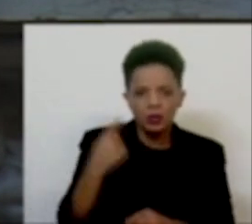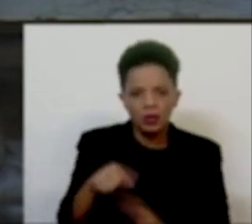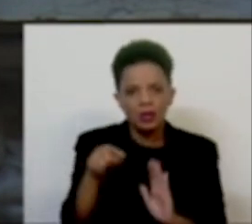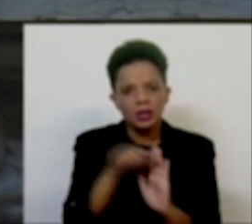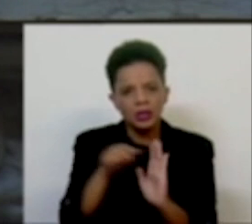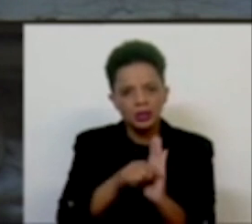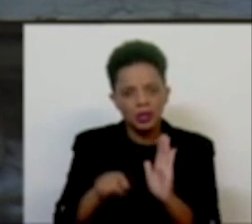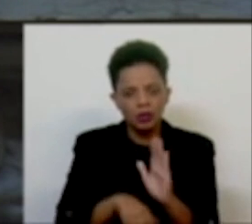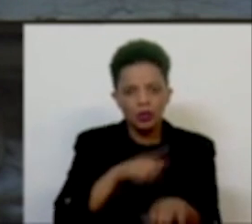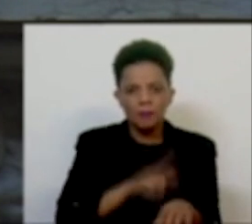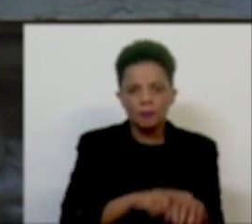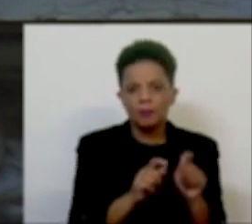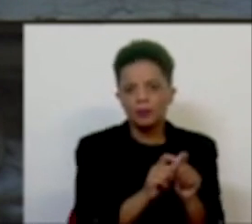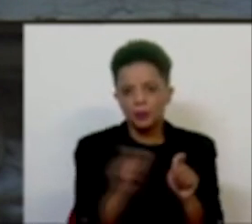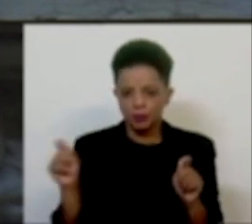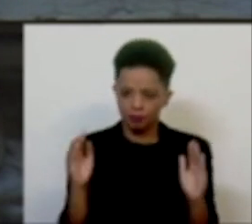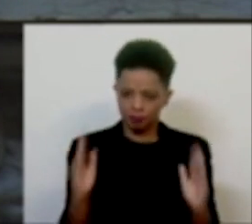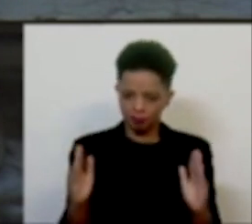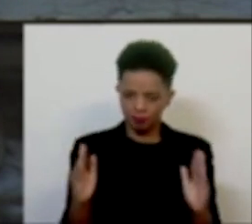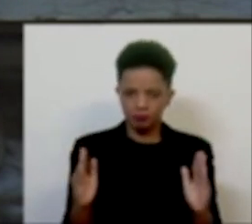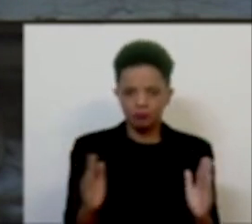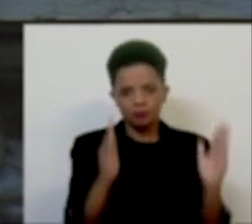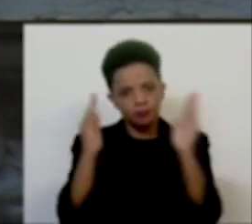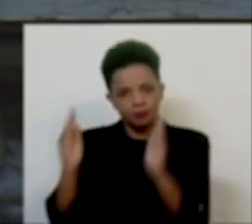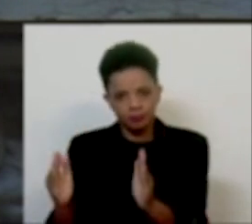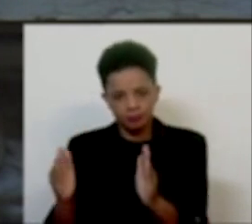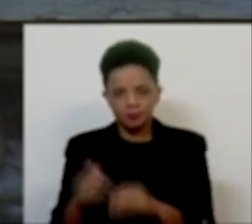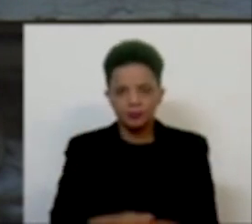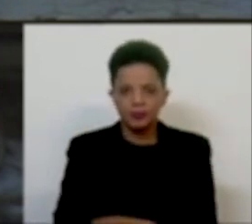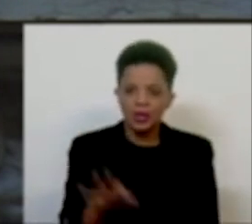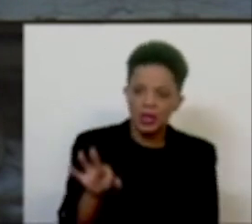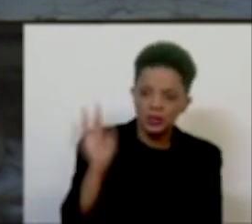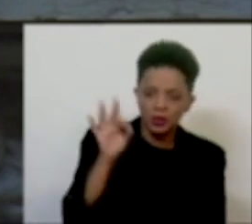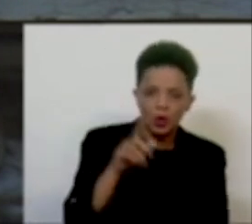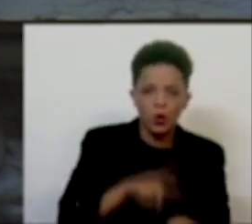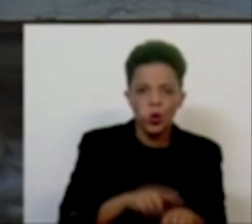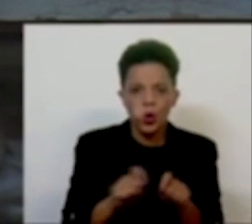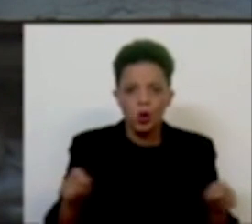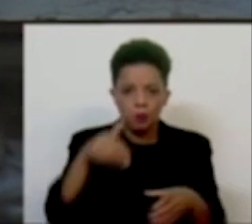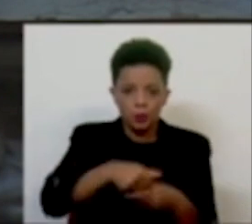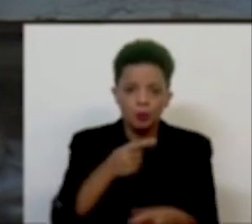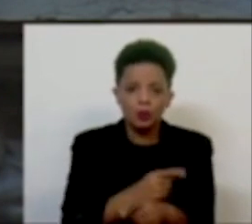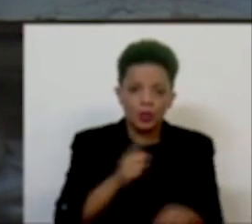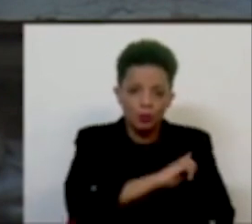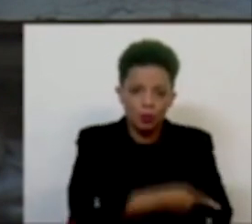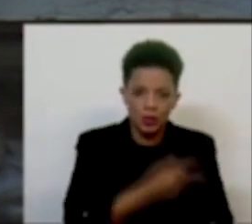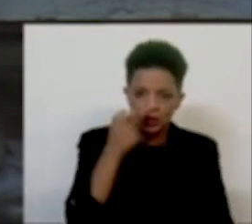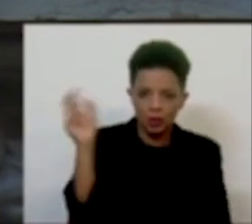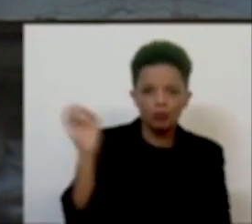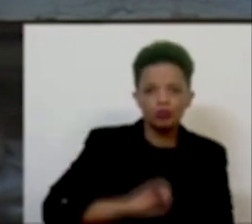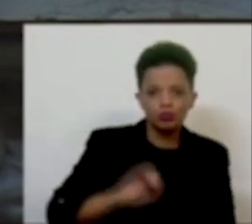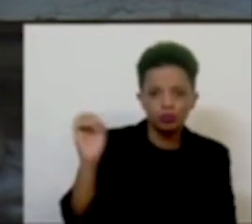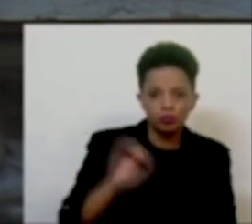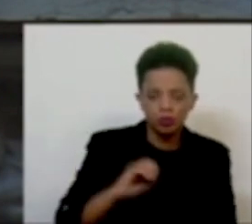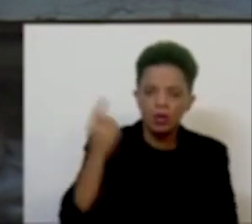de periodicidade e duração. A eleição é periódica porque nenhum poder é eterno, devendo ser